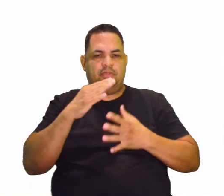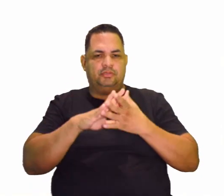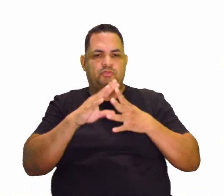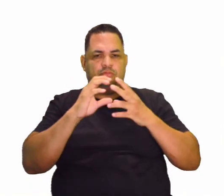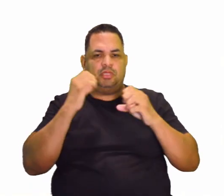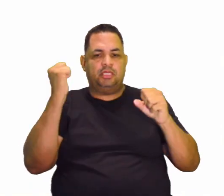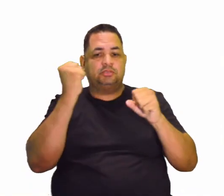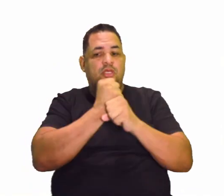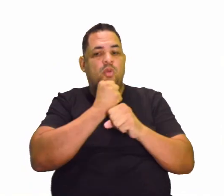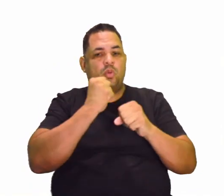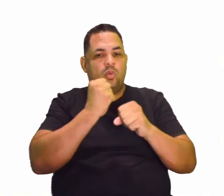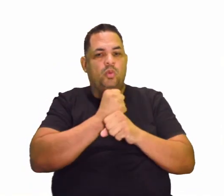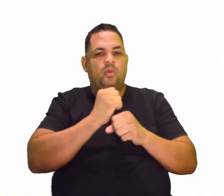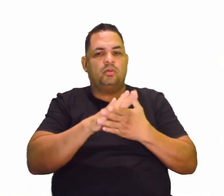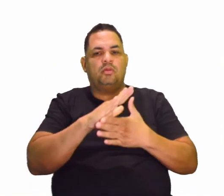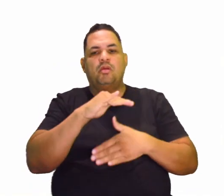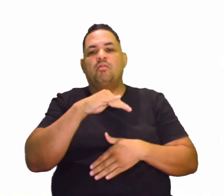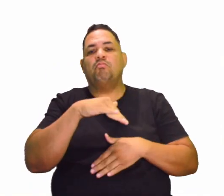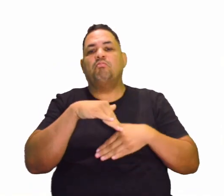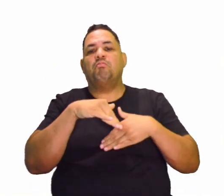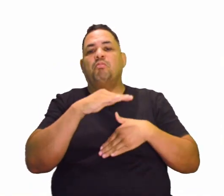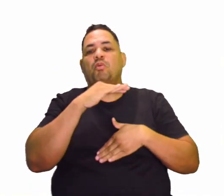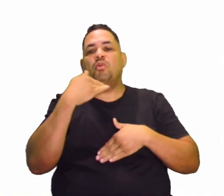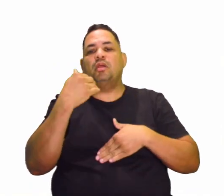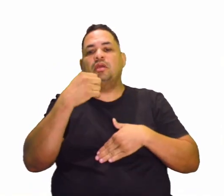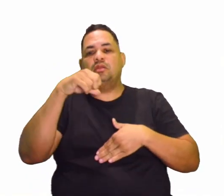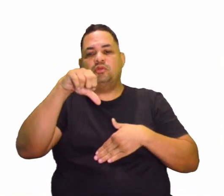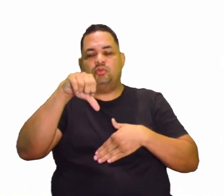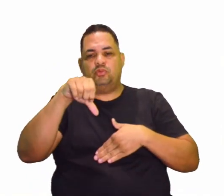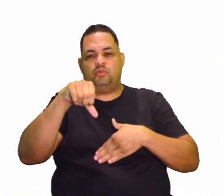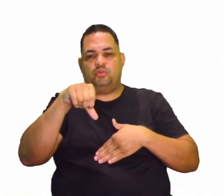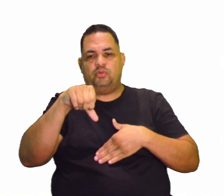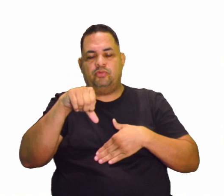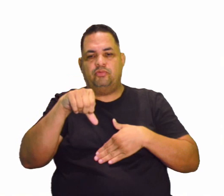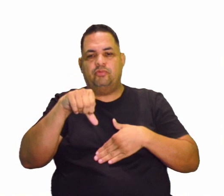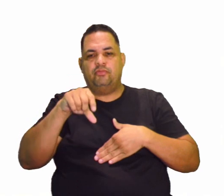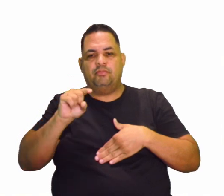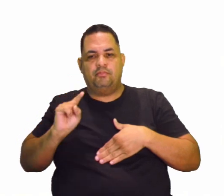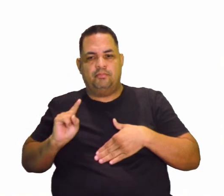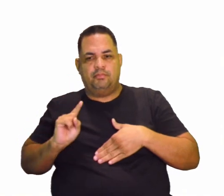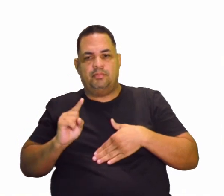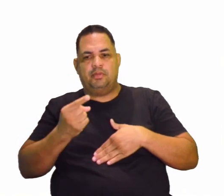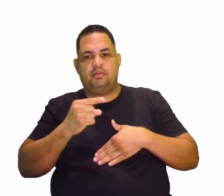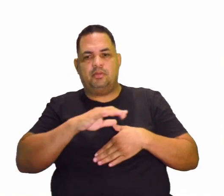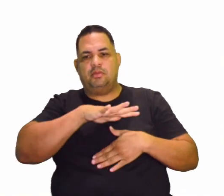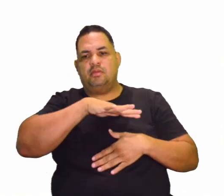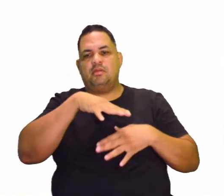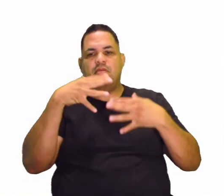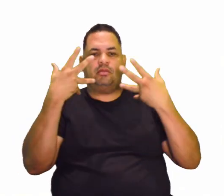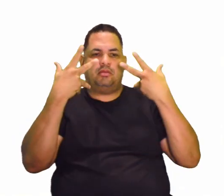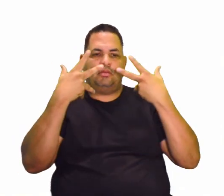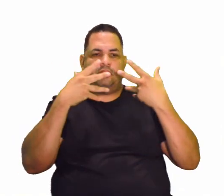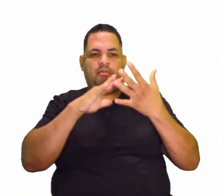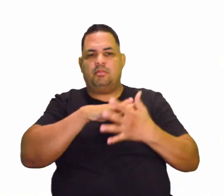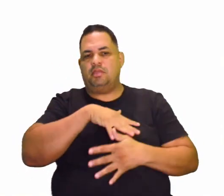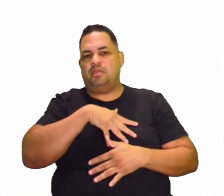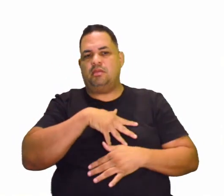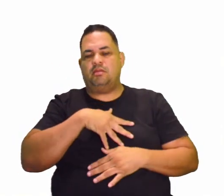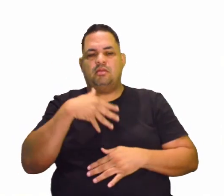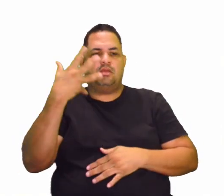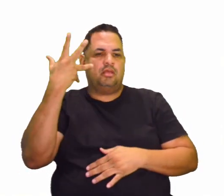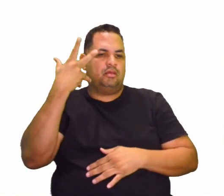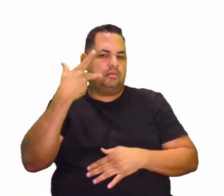no qual morreram, com certeza, mais de 9 mil animais e 2 mil